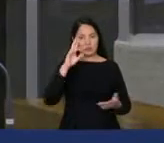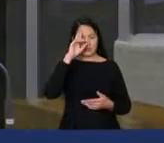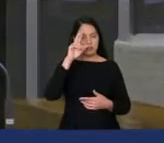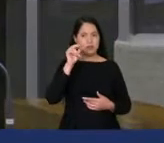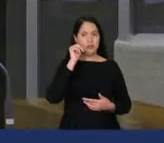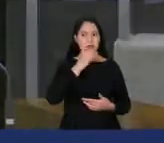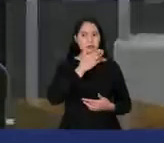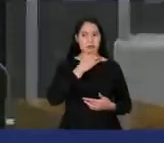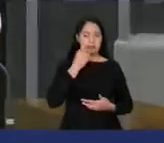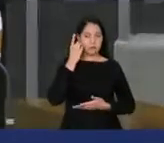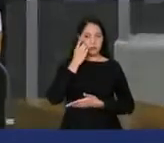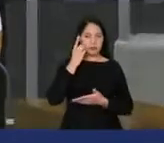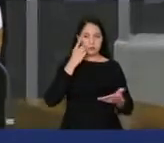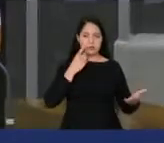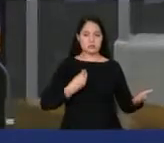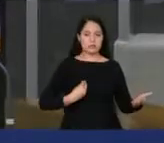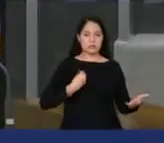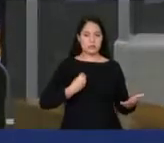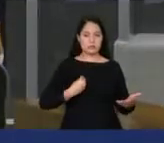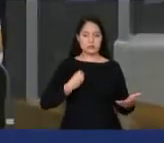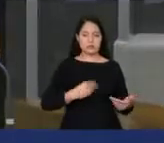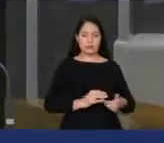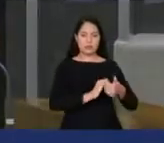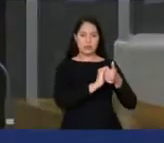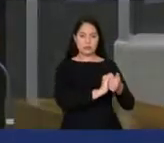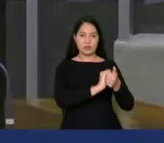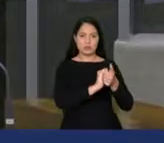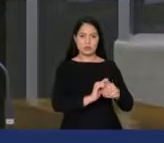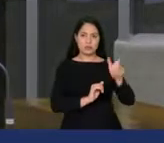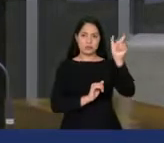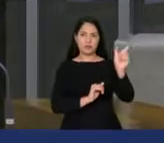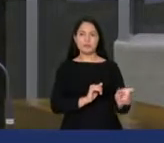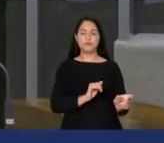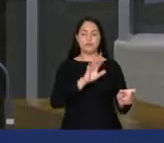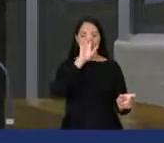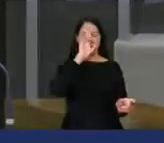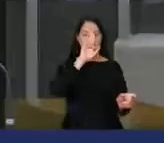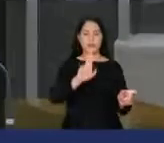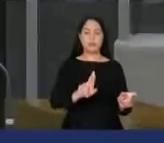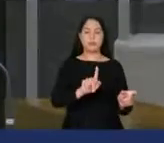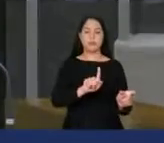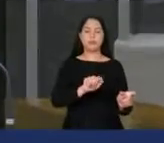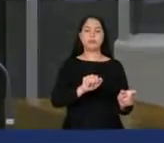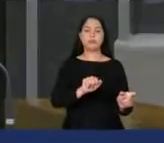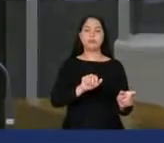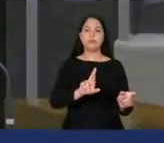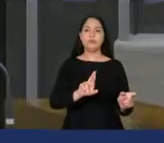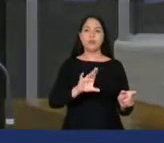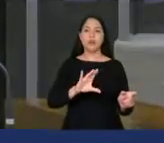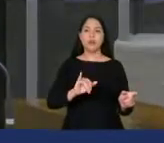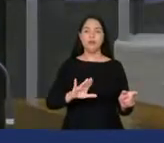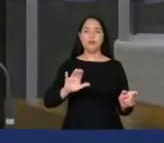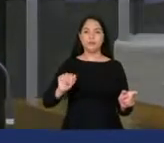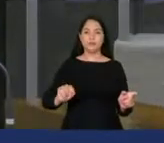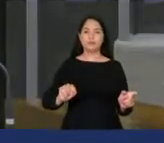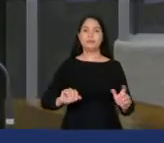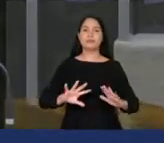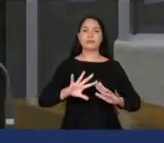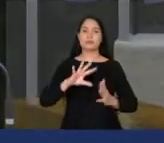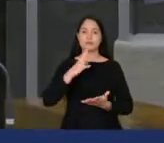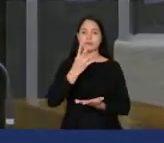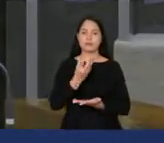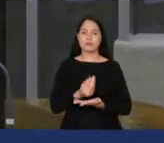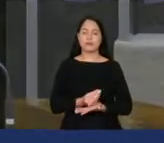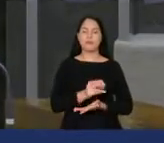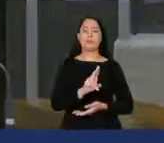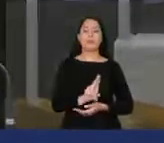quero aqui saudar, na pessoa do senhor José Carlos Garcia, mestre-geral, representante do Centro Espírita UDV, todos